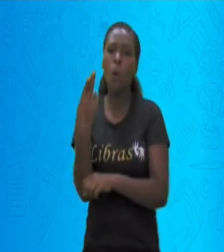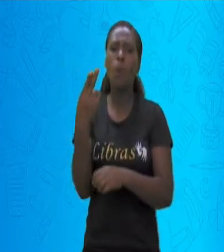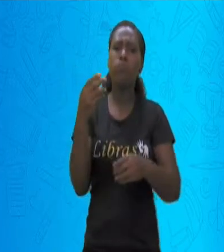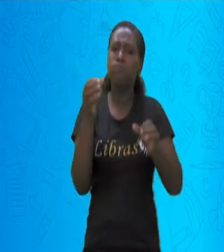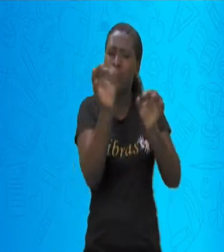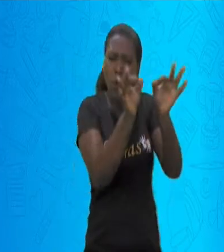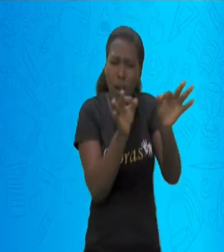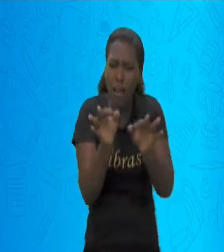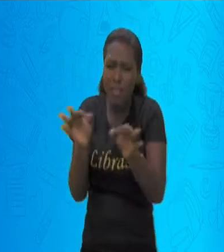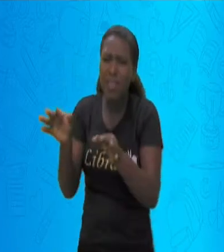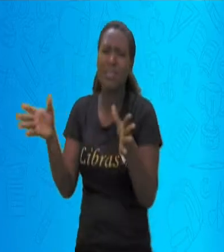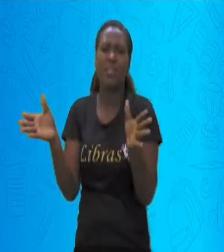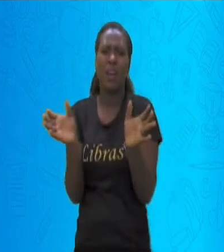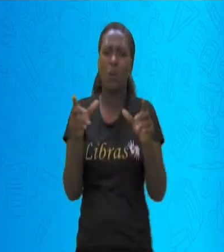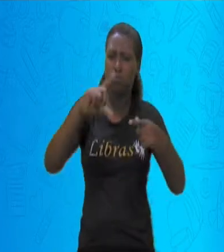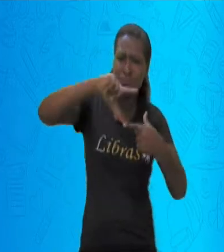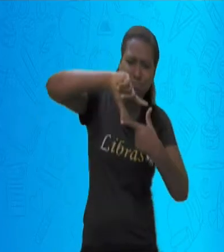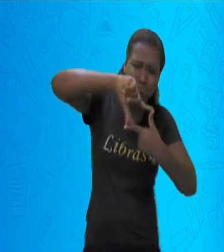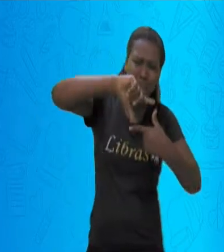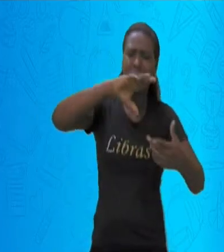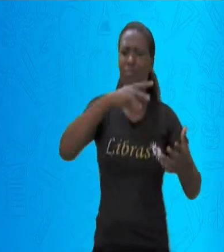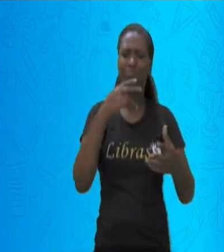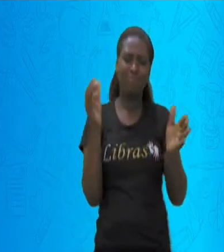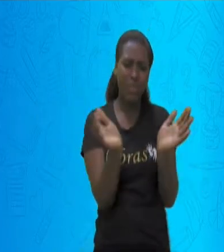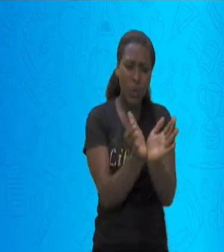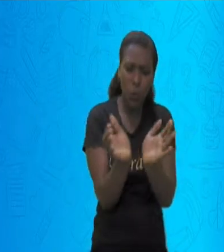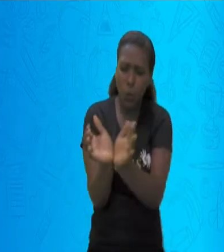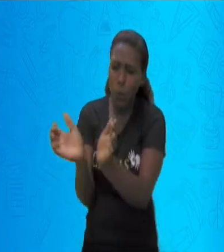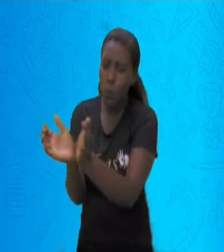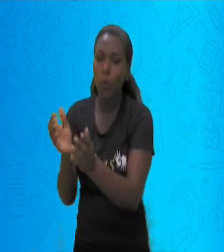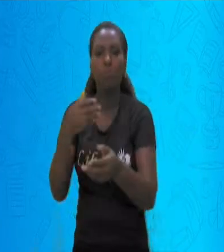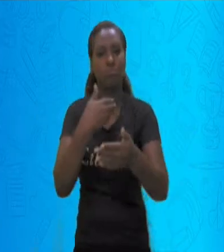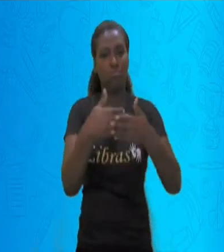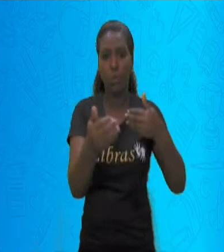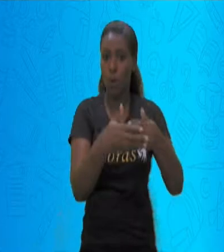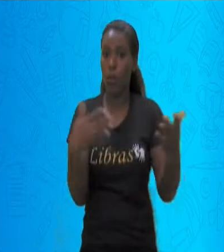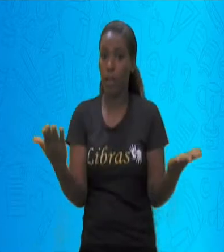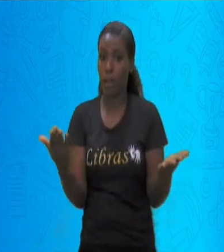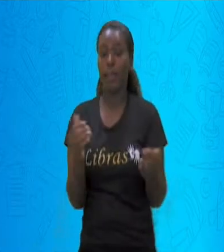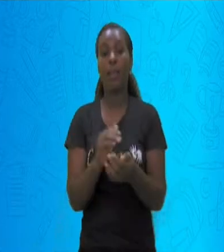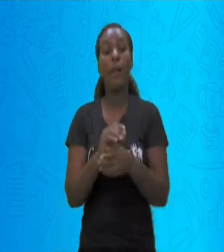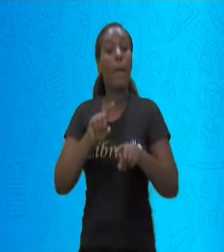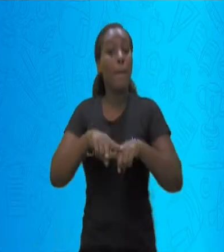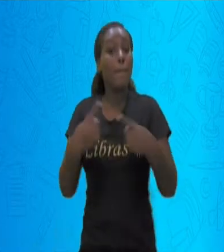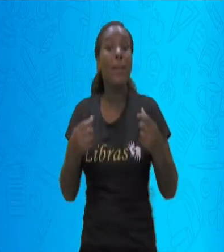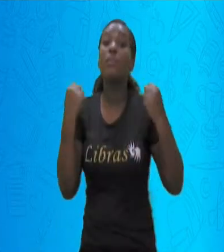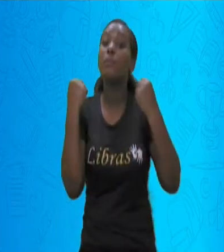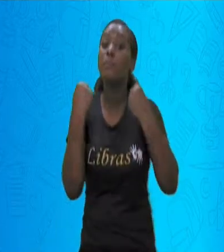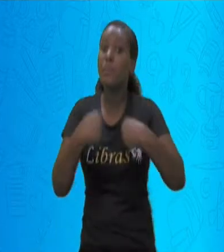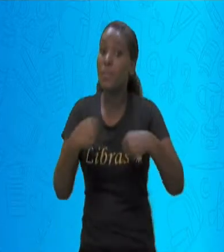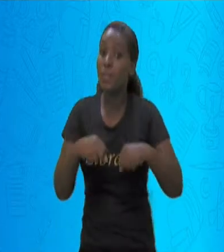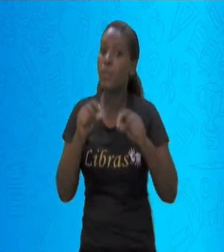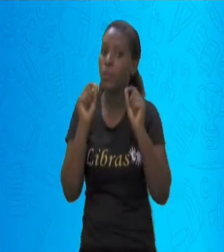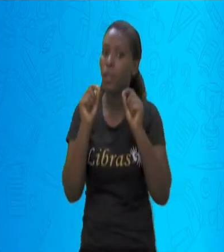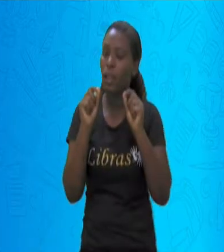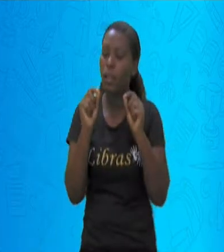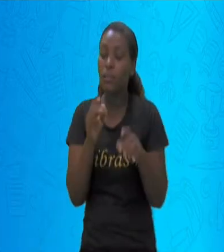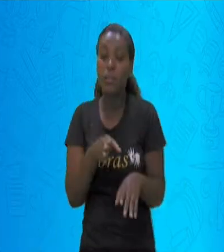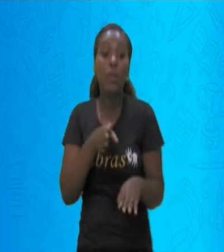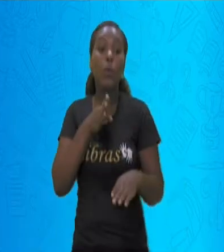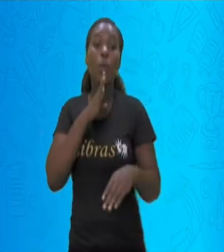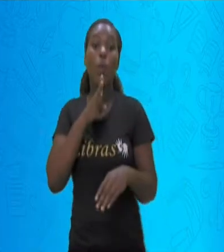ou seja, toda e qualquer entidade, desde que reconhecida por outras